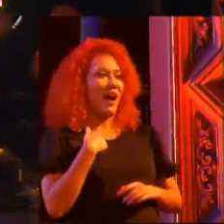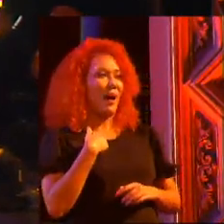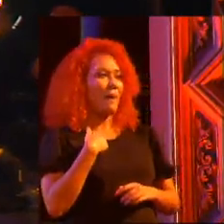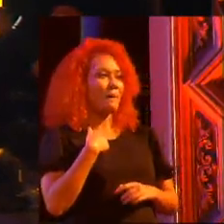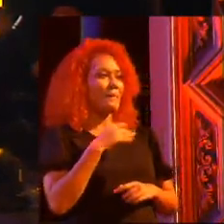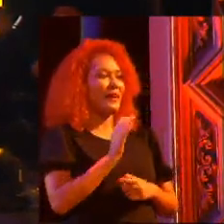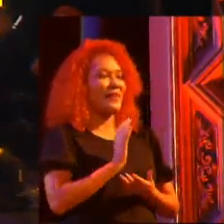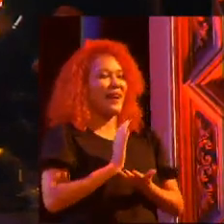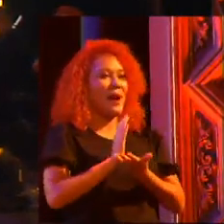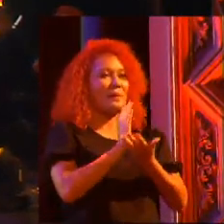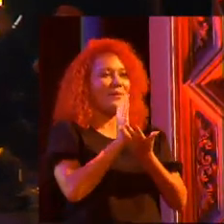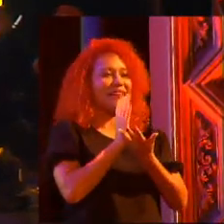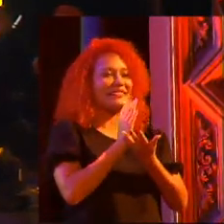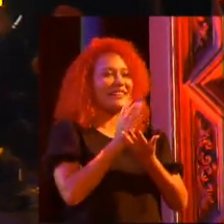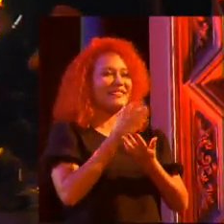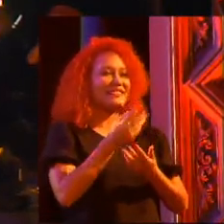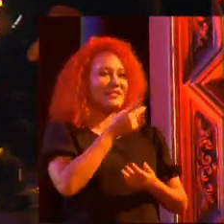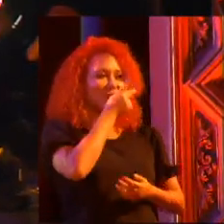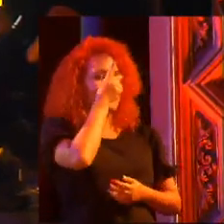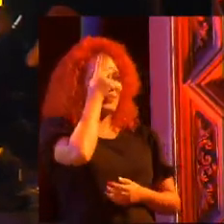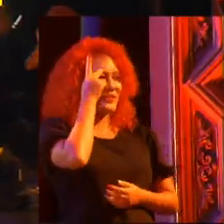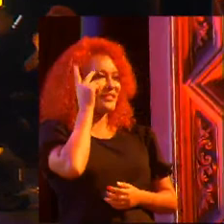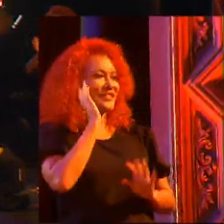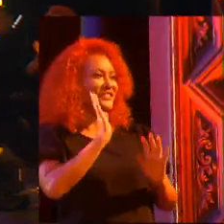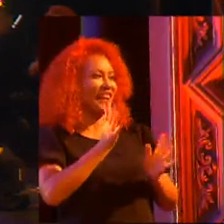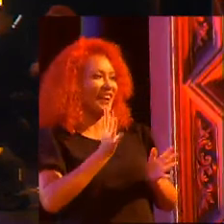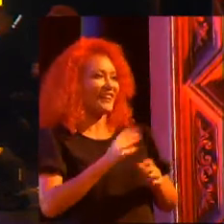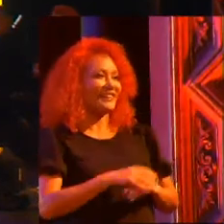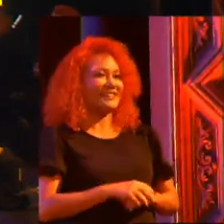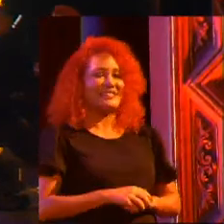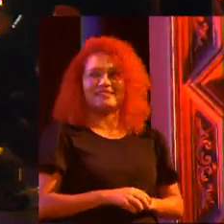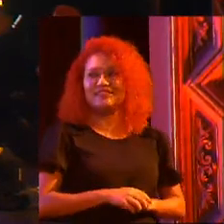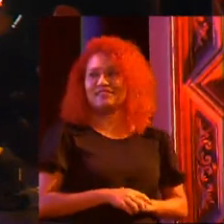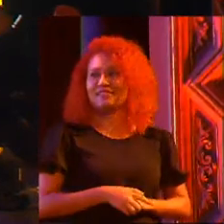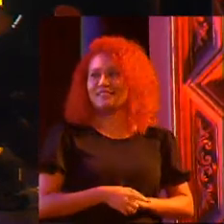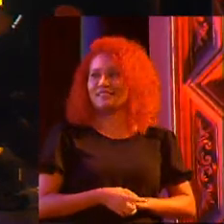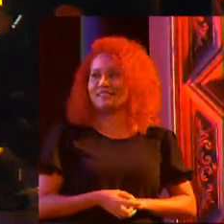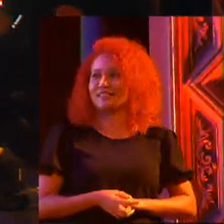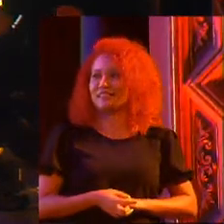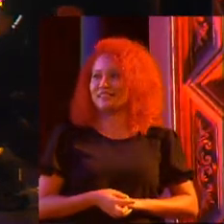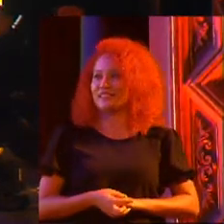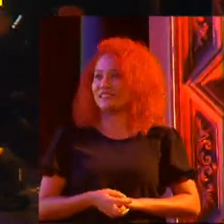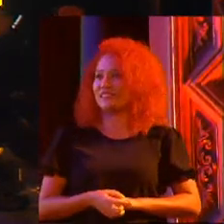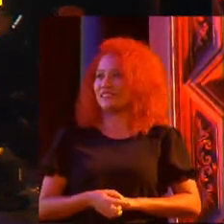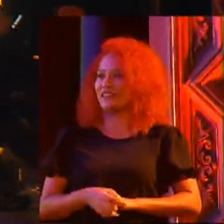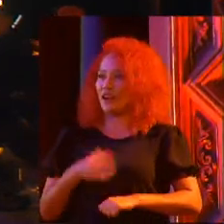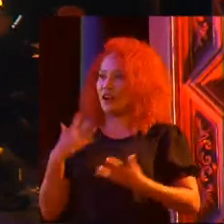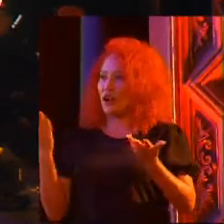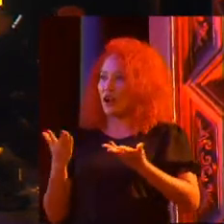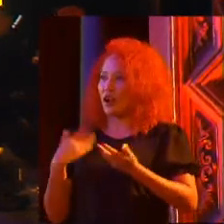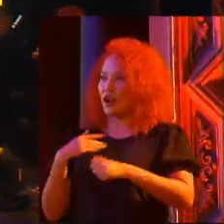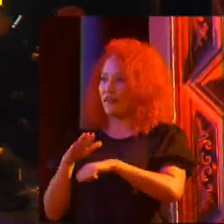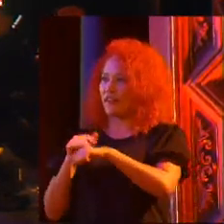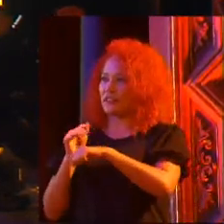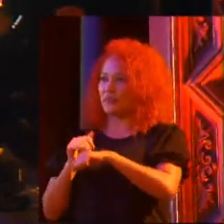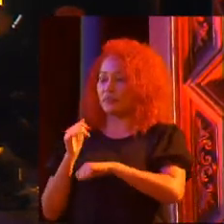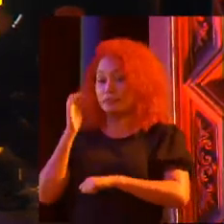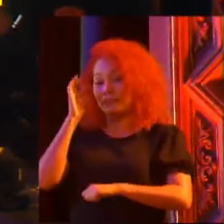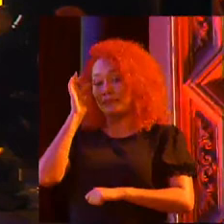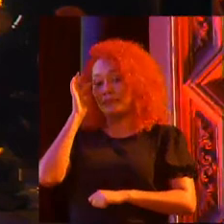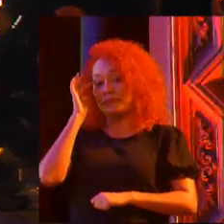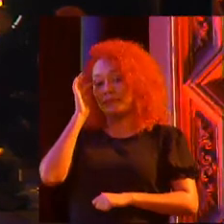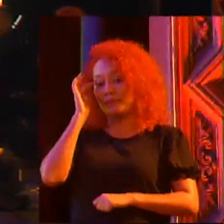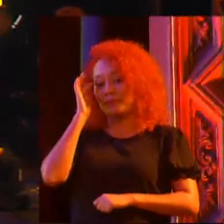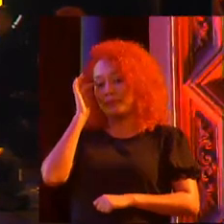Ai, tu já quer humilhar a gente, né? A gente chega. Gente, vamos humilde. Convidar aqui os nossos... Vamos, já estamos aqui? Queria convidar